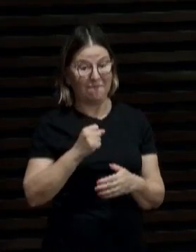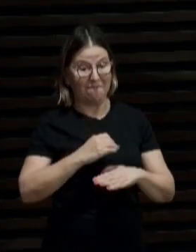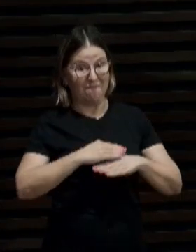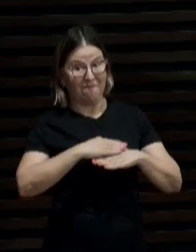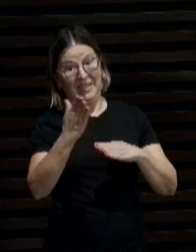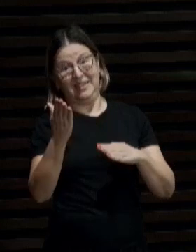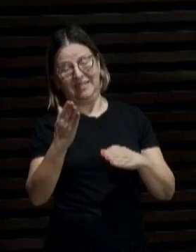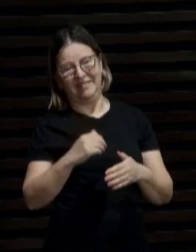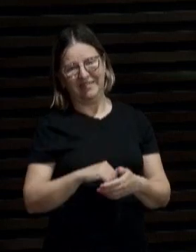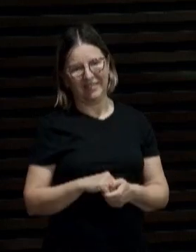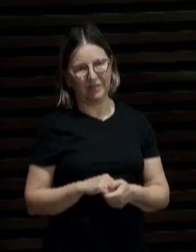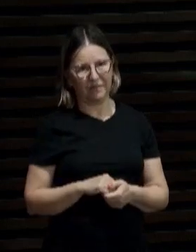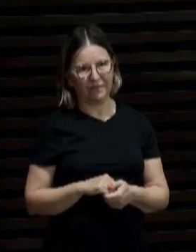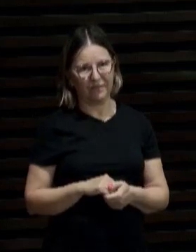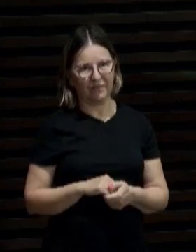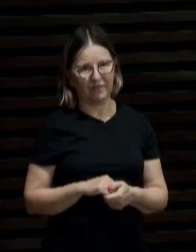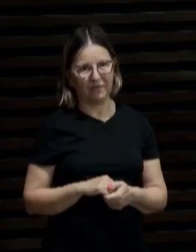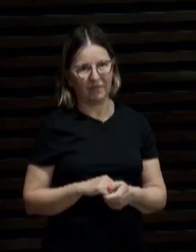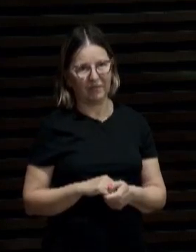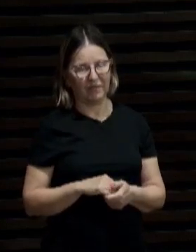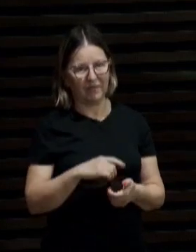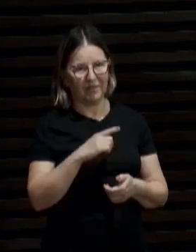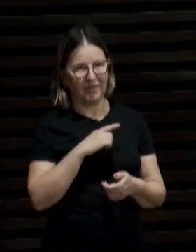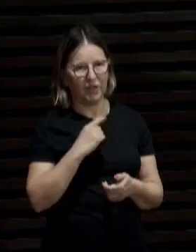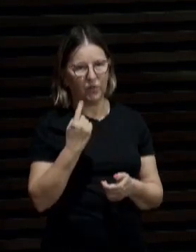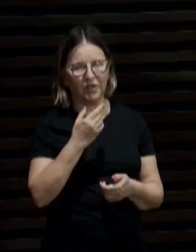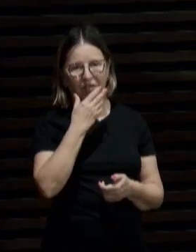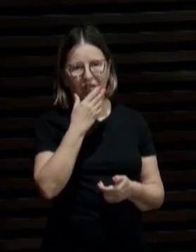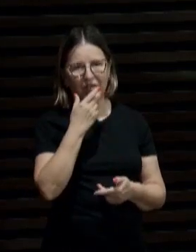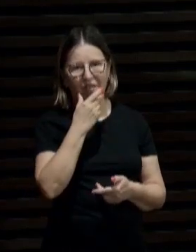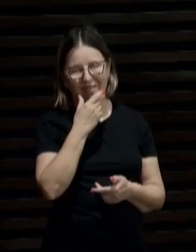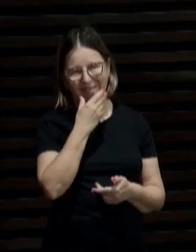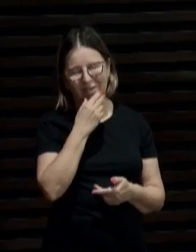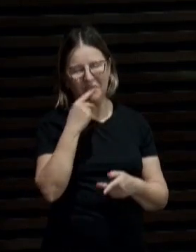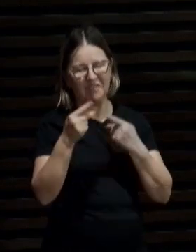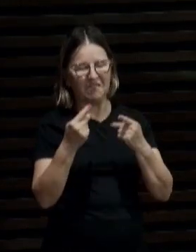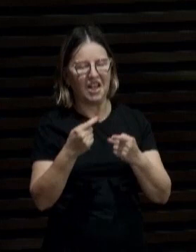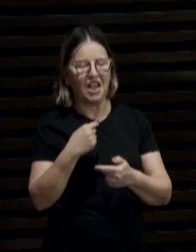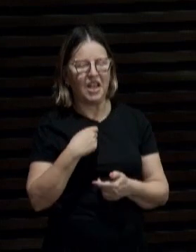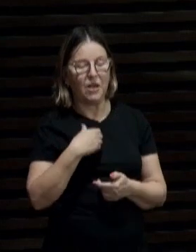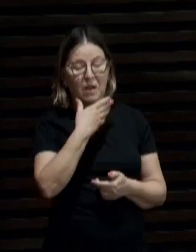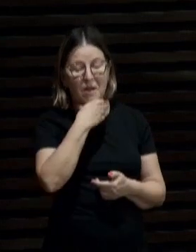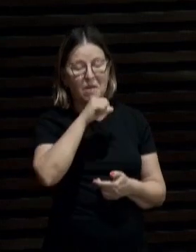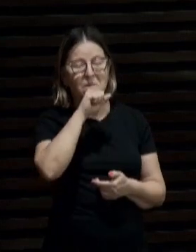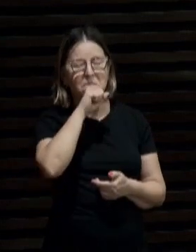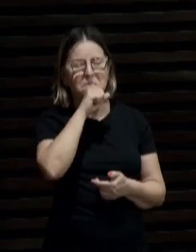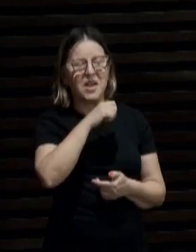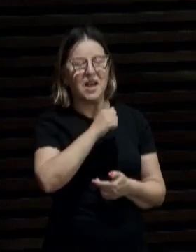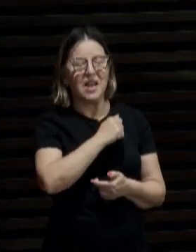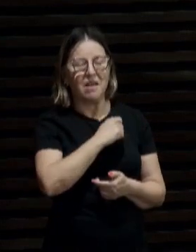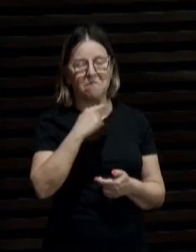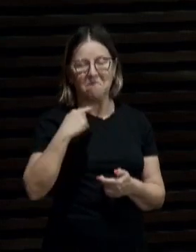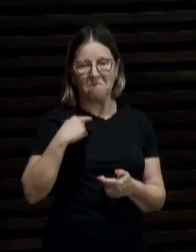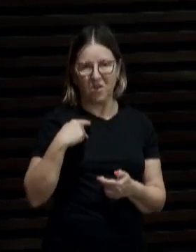Como já diz o doutor, tem até um que diz que é pai apóstolo, ele quer ser mais do que o apóstolo, ele diz que é o único que unge apóstolo.